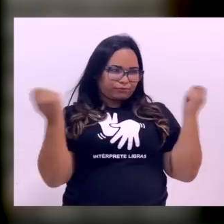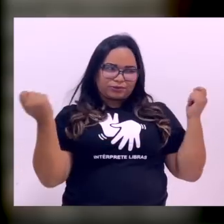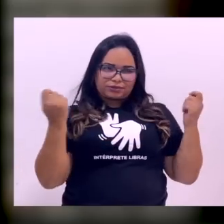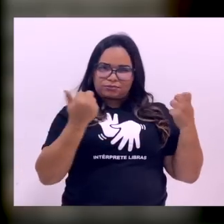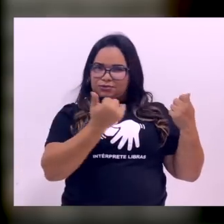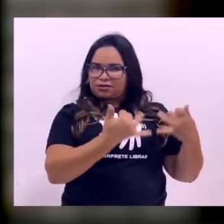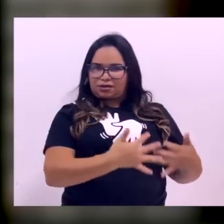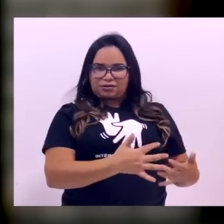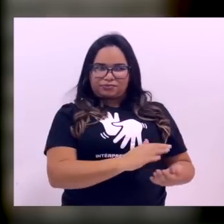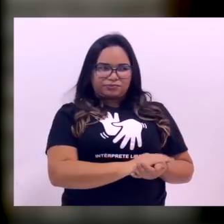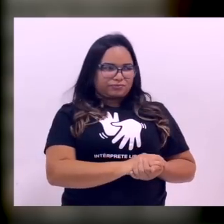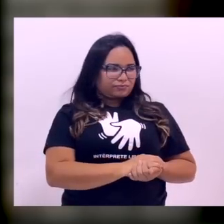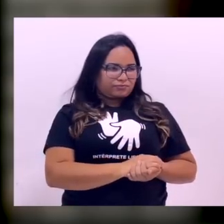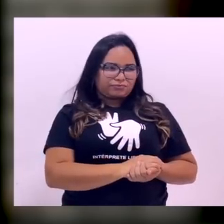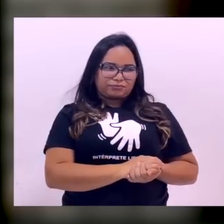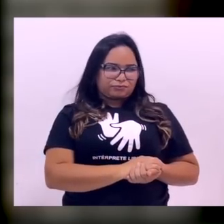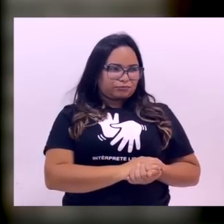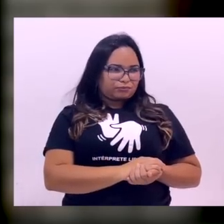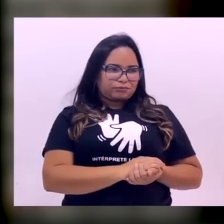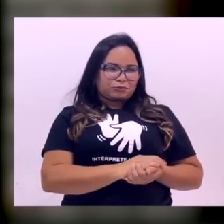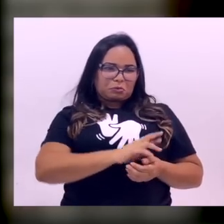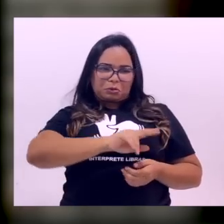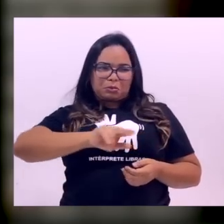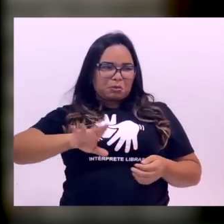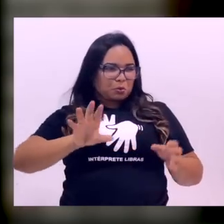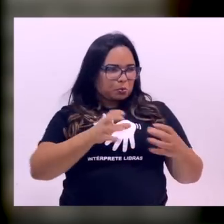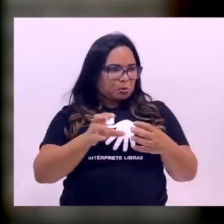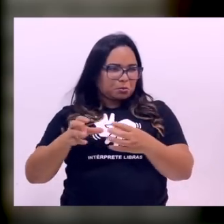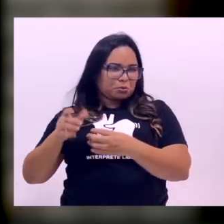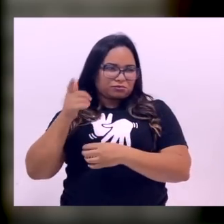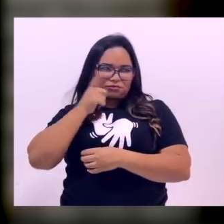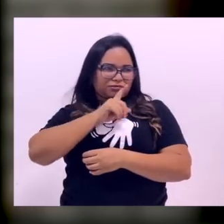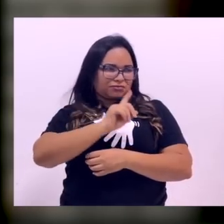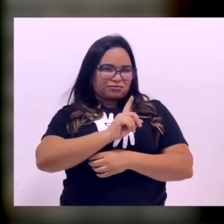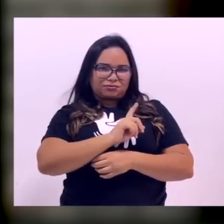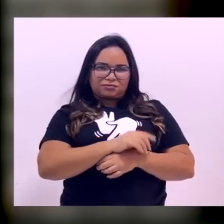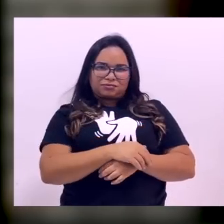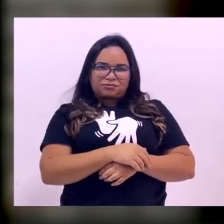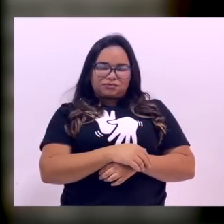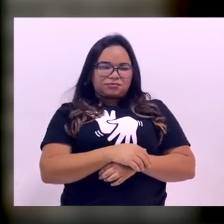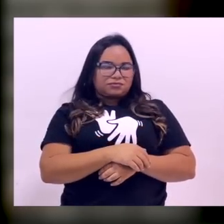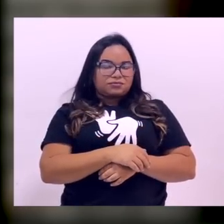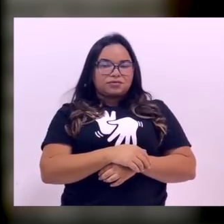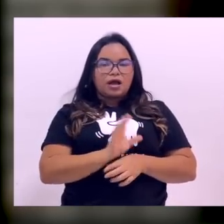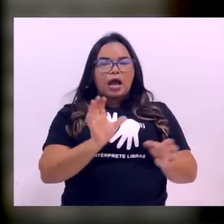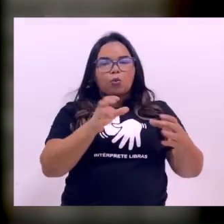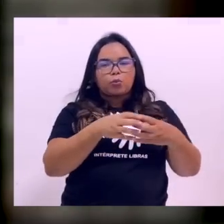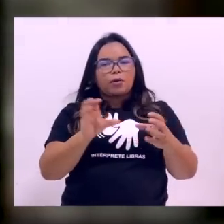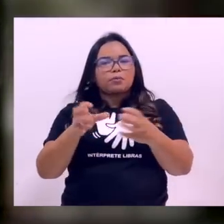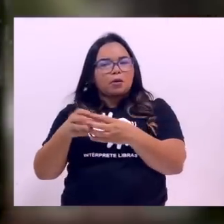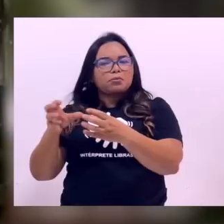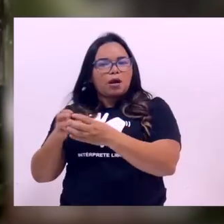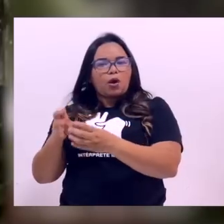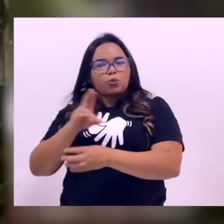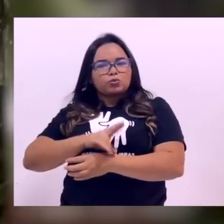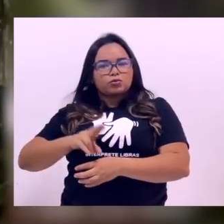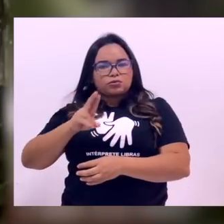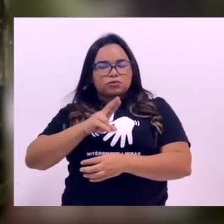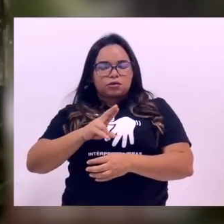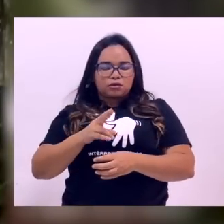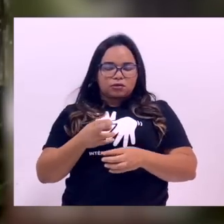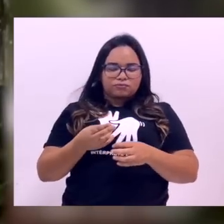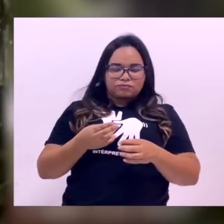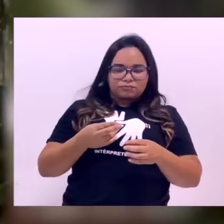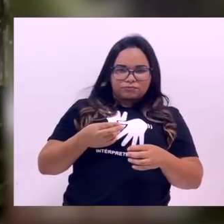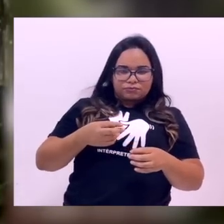de sábios, de astrólogos, de mágicos, de adivinhadores. É fascinante para mim. Cada uma dessas categorias está sendo